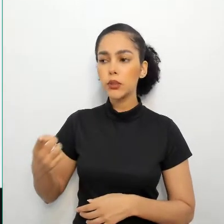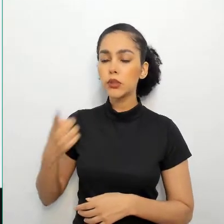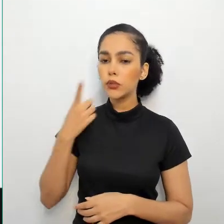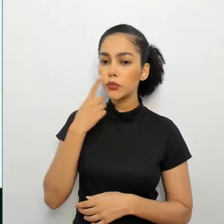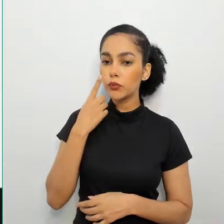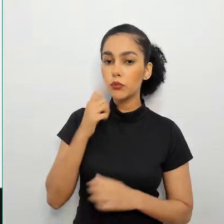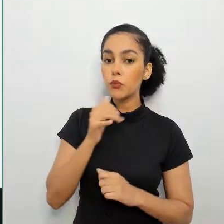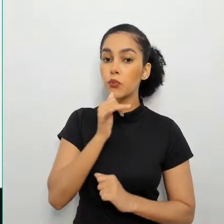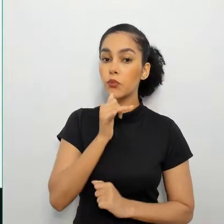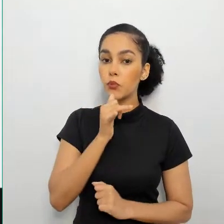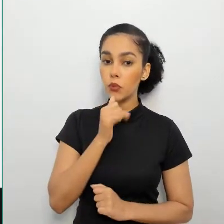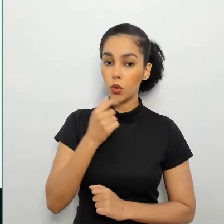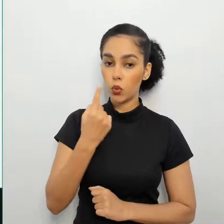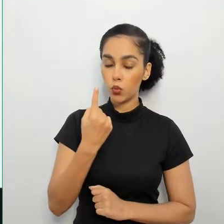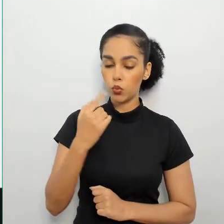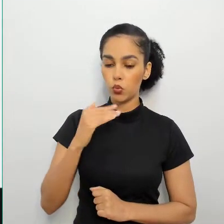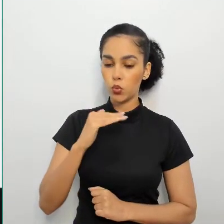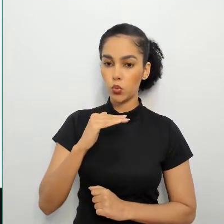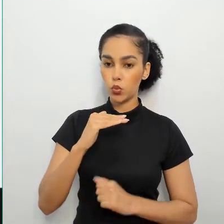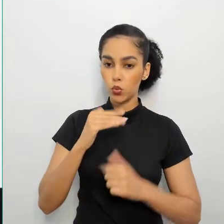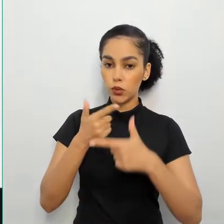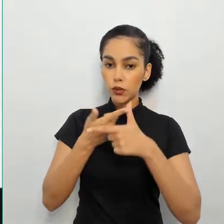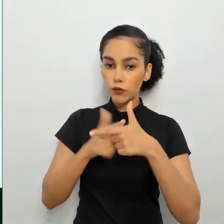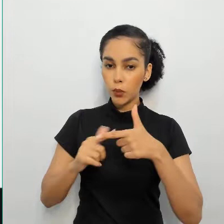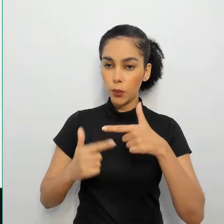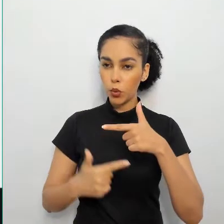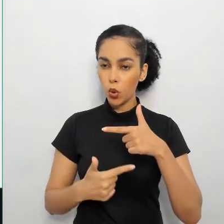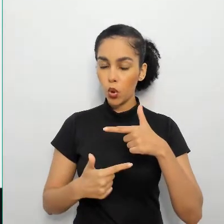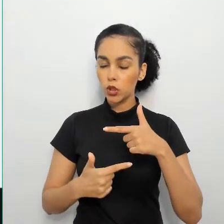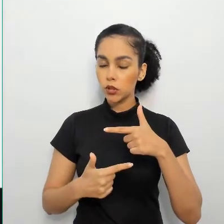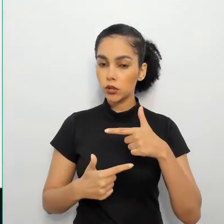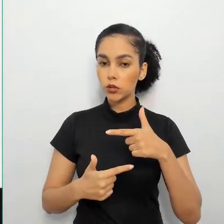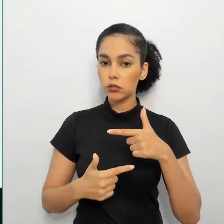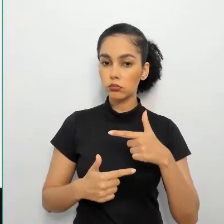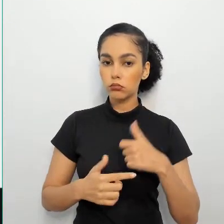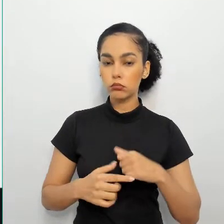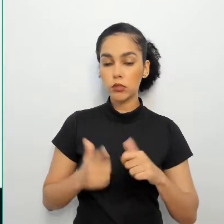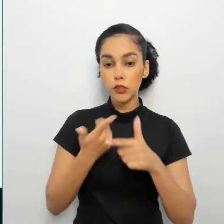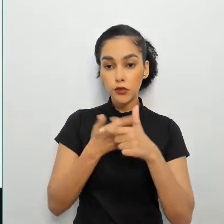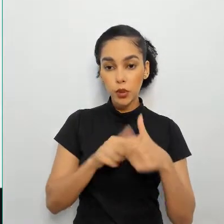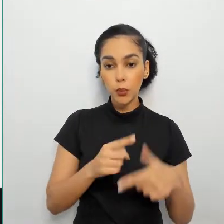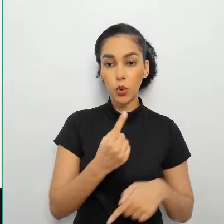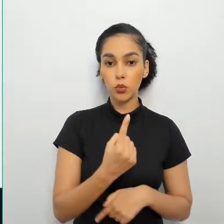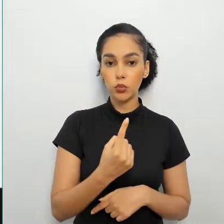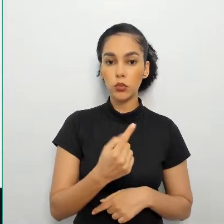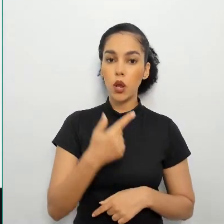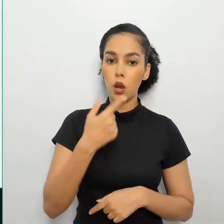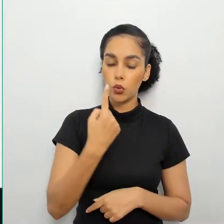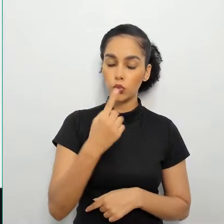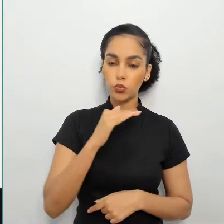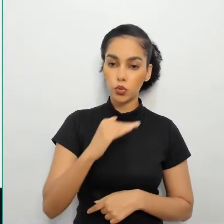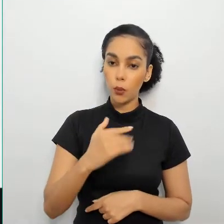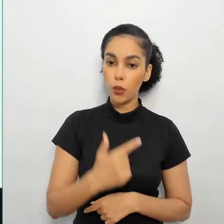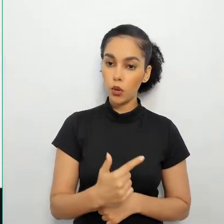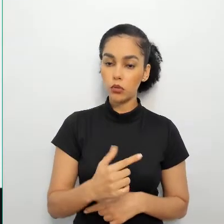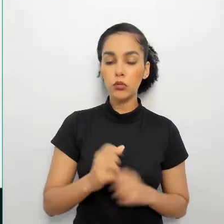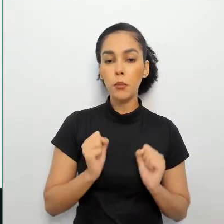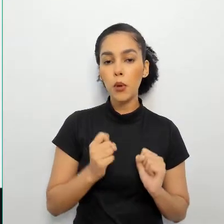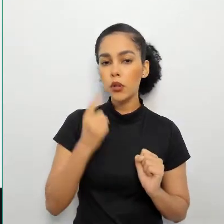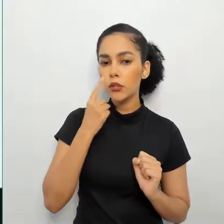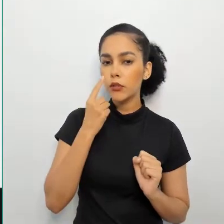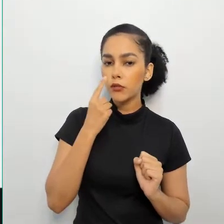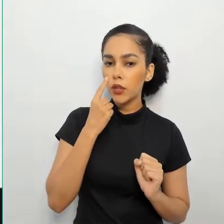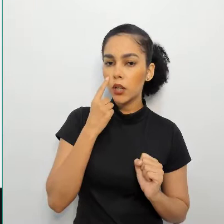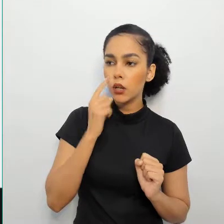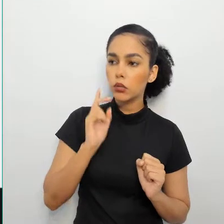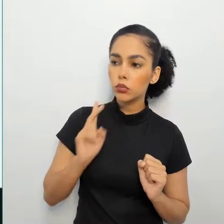Por exemplo, se você dividir 1 sobre 2, que é o segundo termo, por 1, dá 1 sobre 2. Não precisa fazer a divisão, você